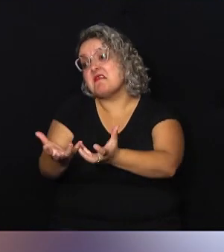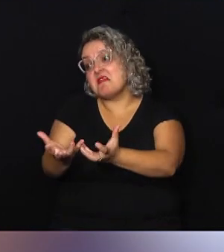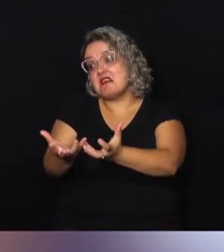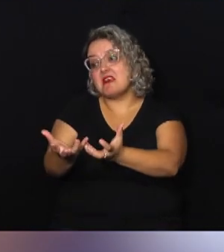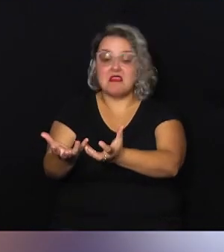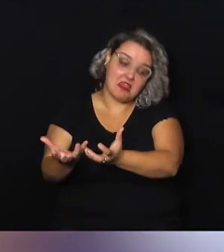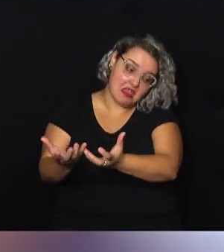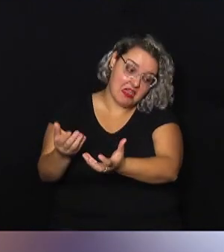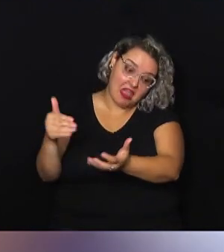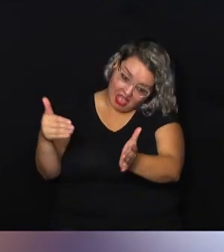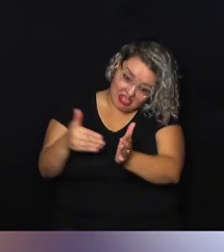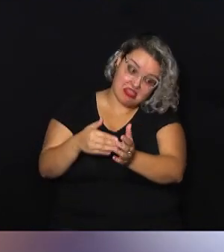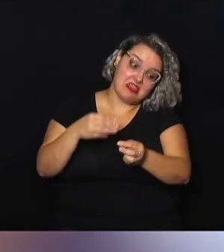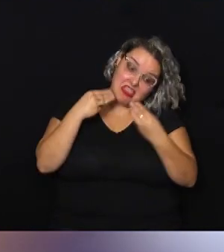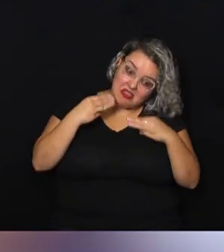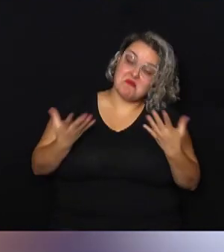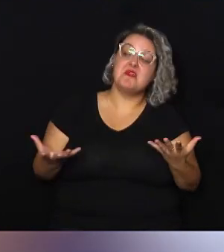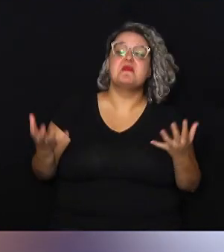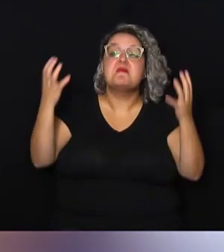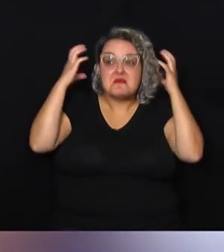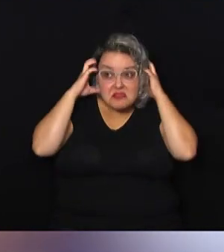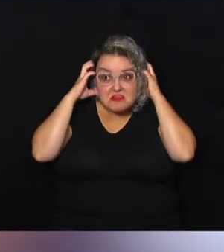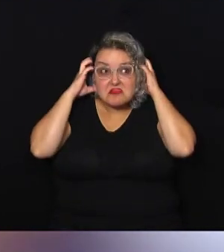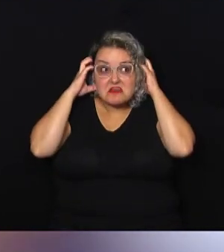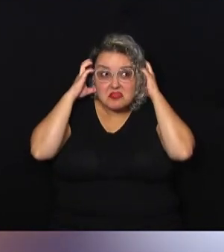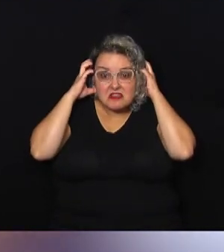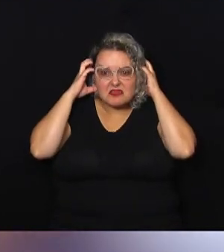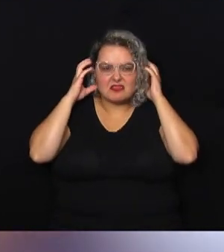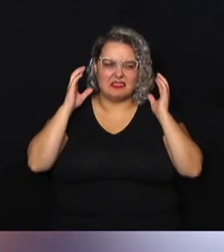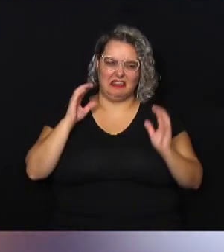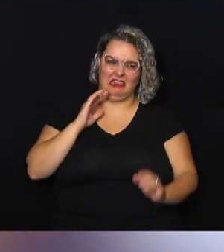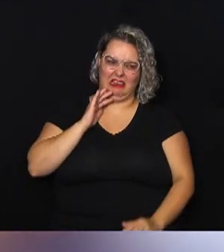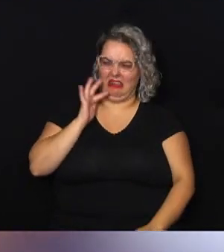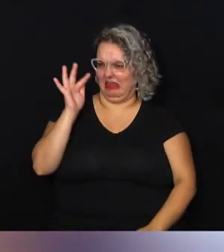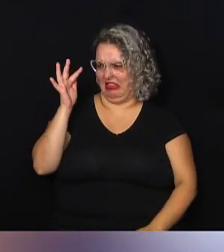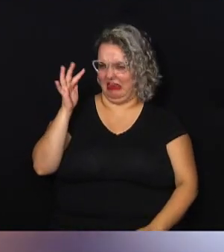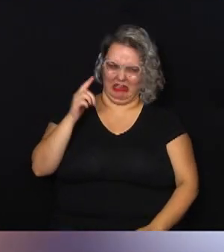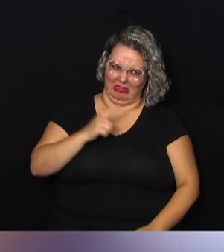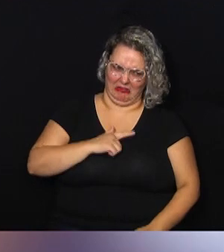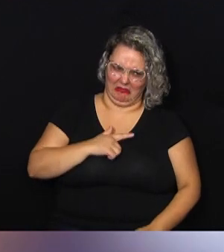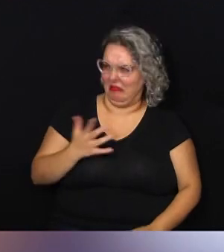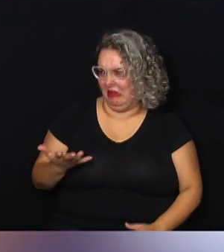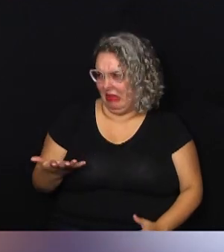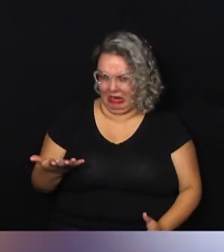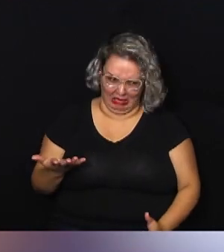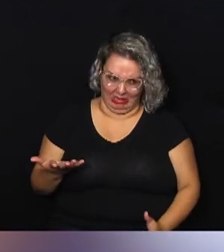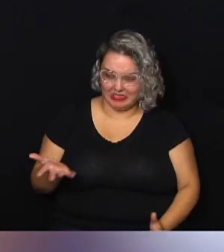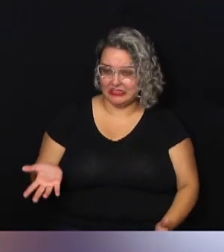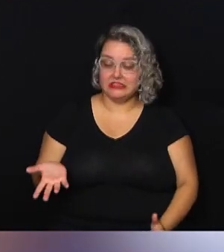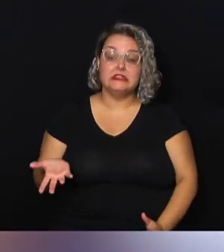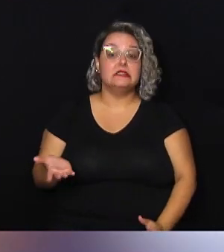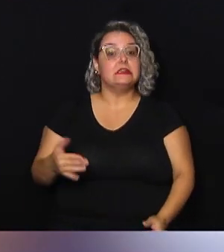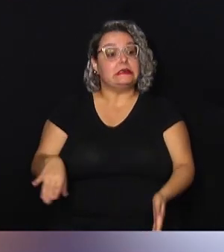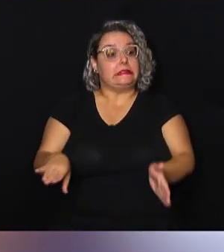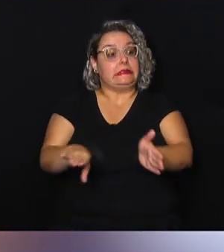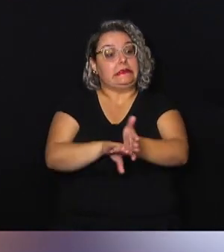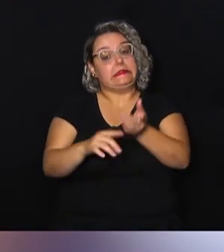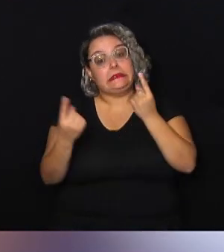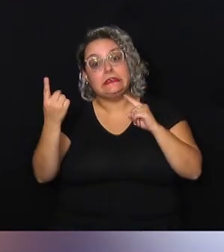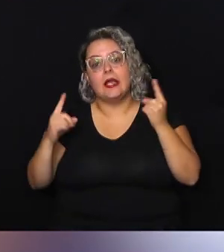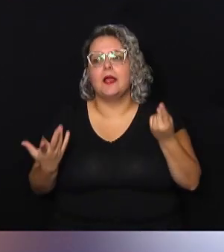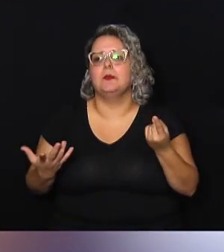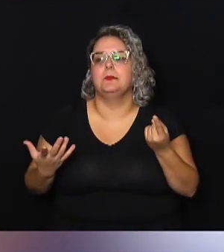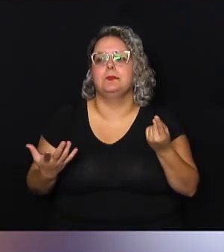música no rádio, o que inclusive é cafona no último grau. Aí vai chegando perto do carnaval, é